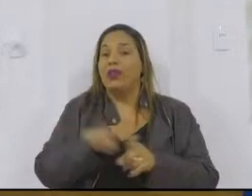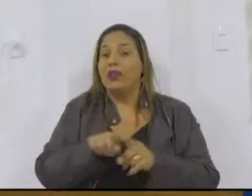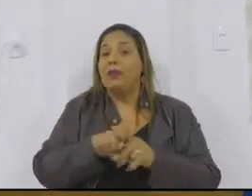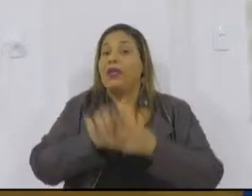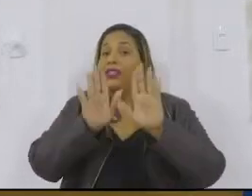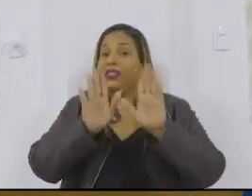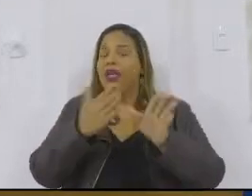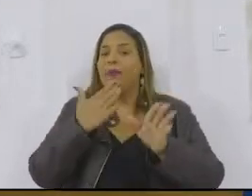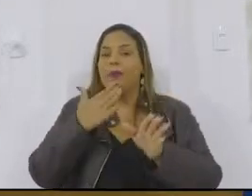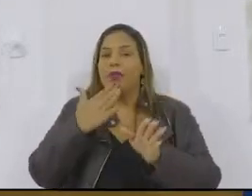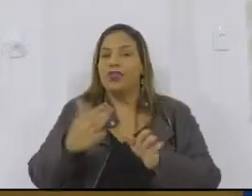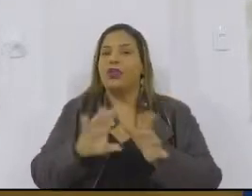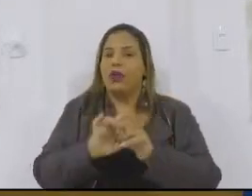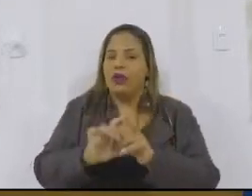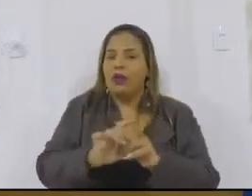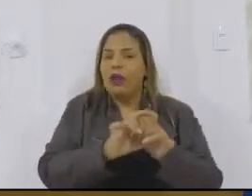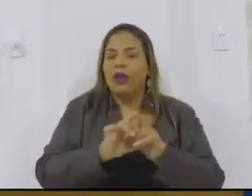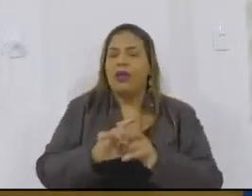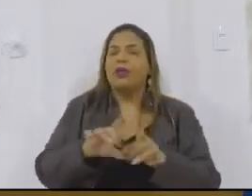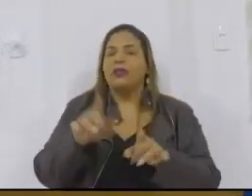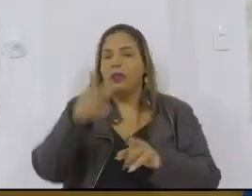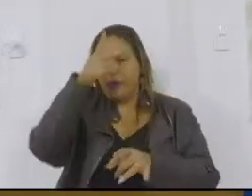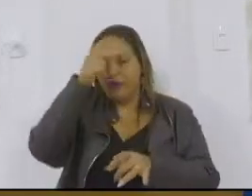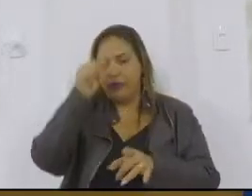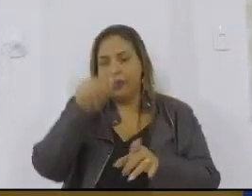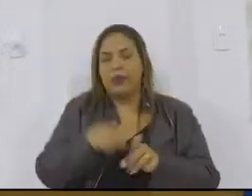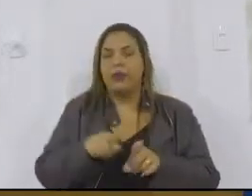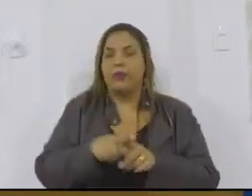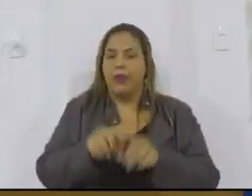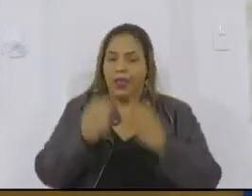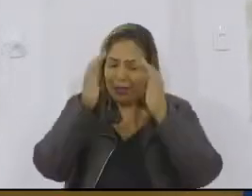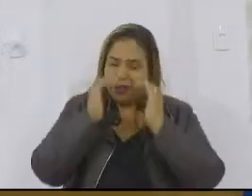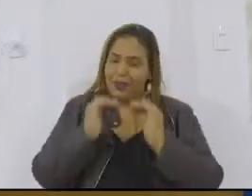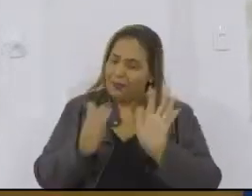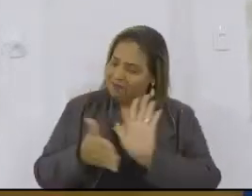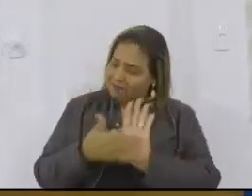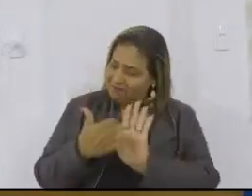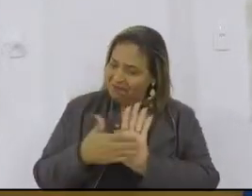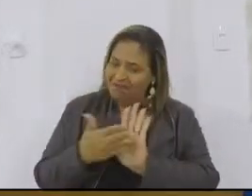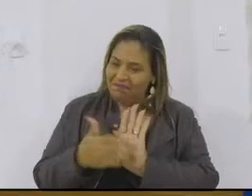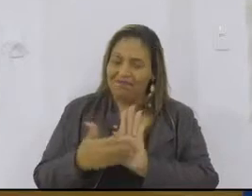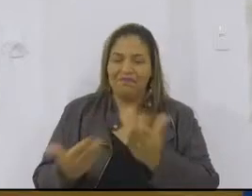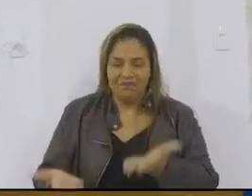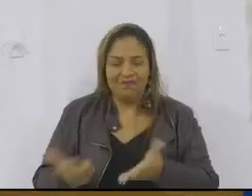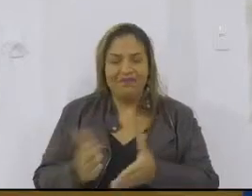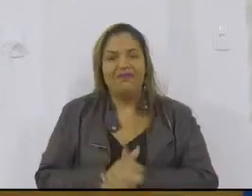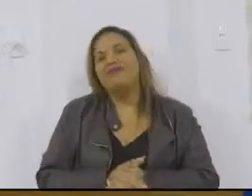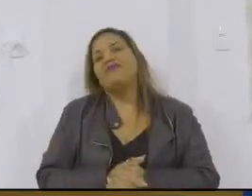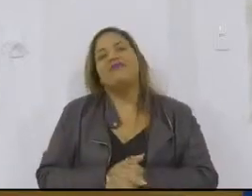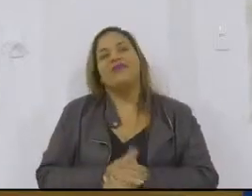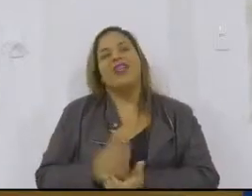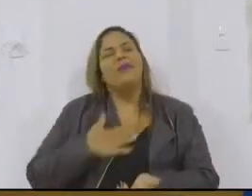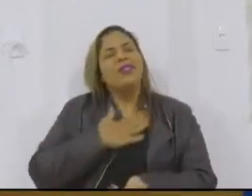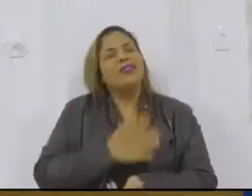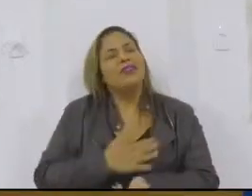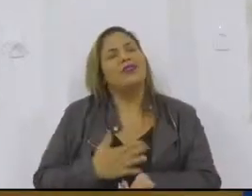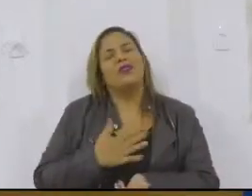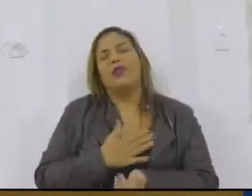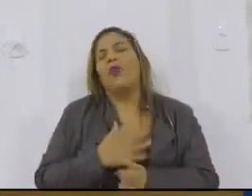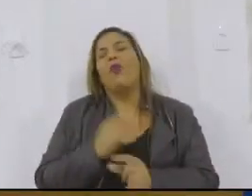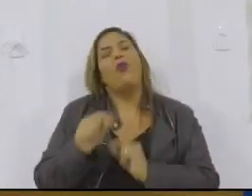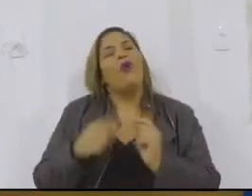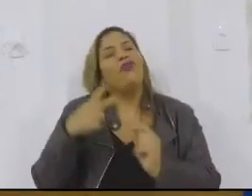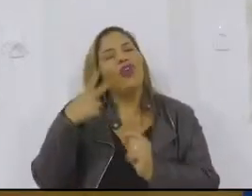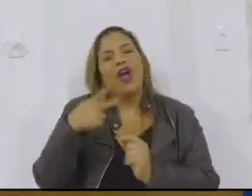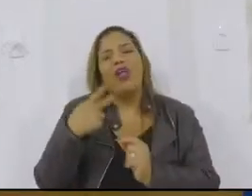essa intenção. E é muito prazeroso saber que os pares aqui dessa casa comungam de